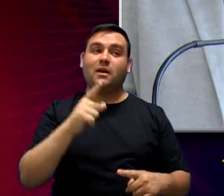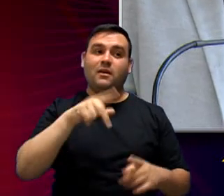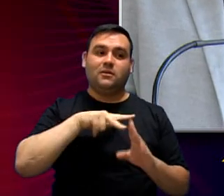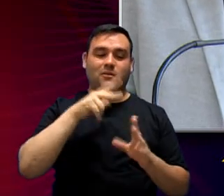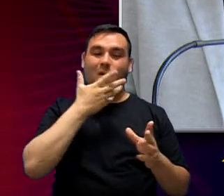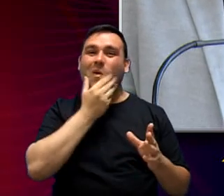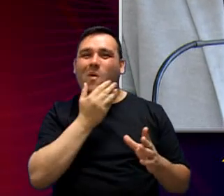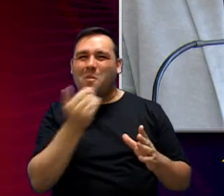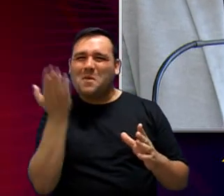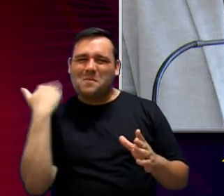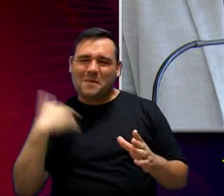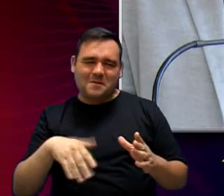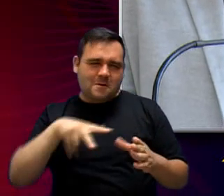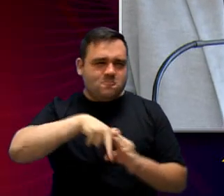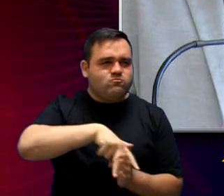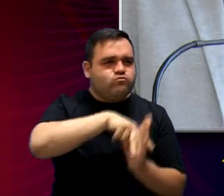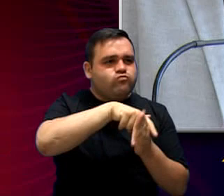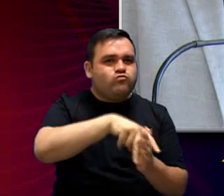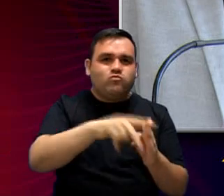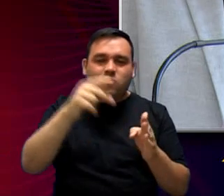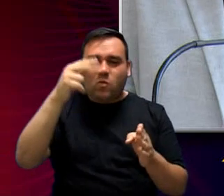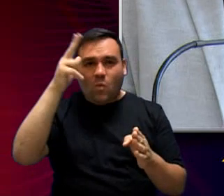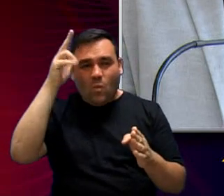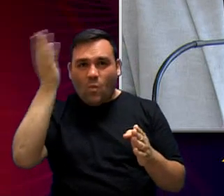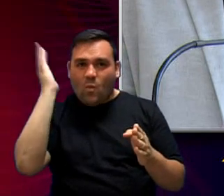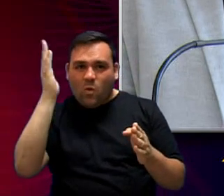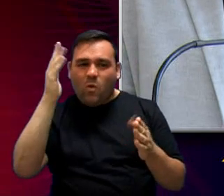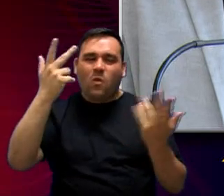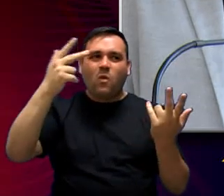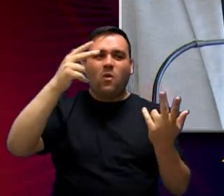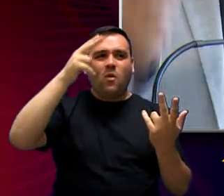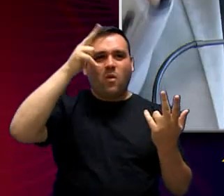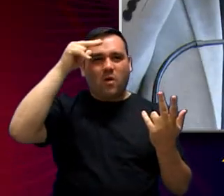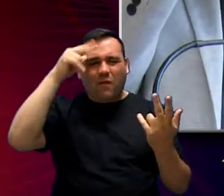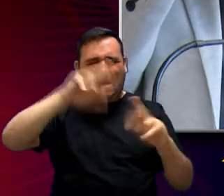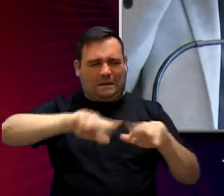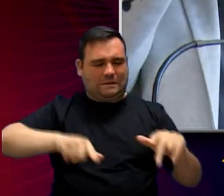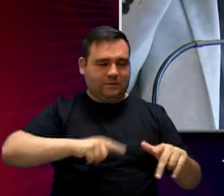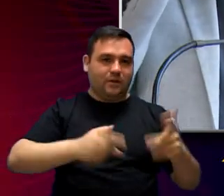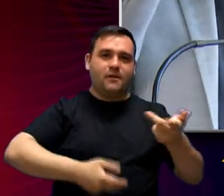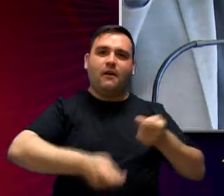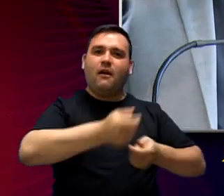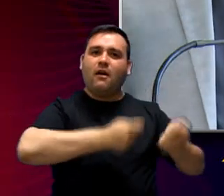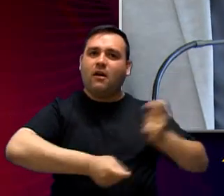do tropeirismo. Ela centralizava tudo o que acontecia, era o meio de transporte do país.